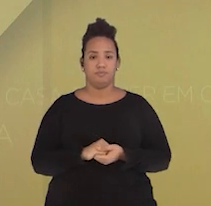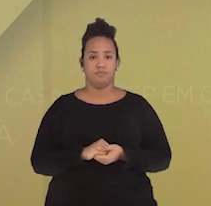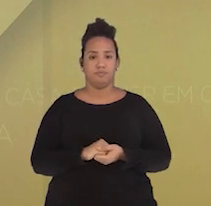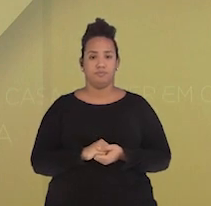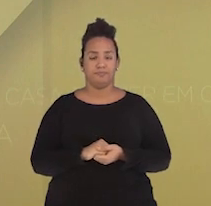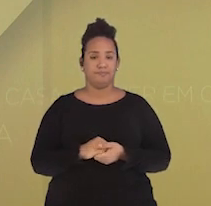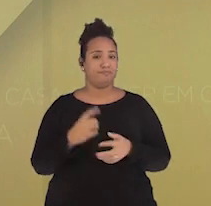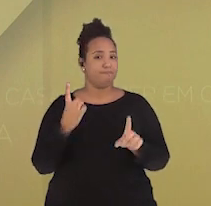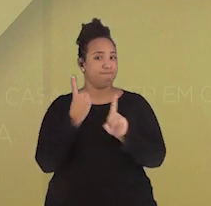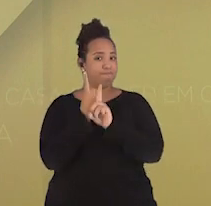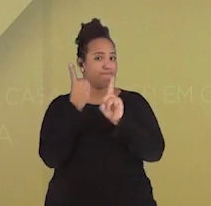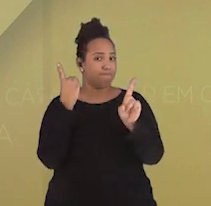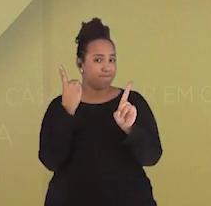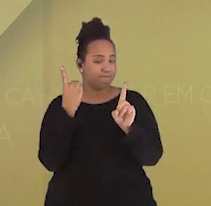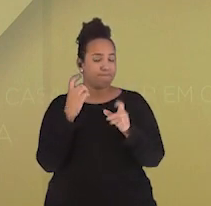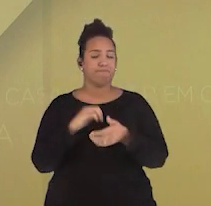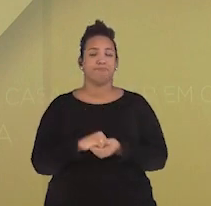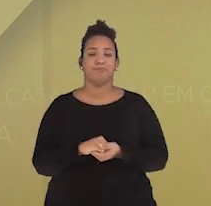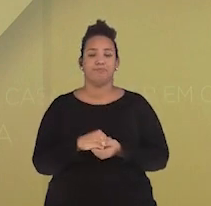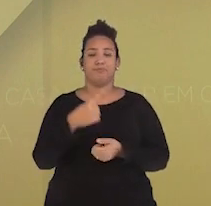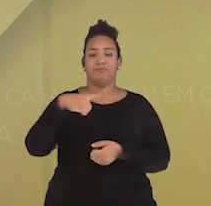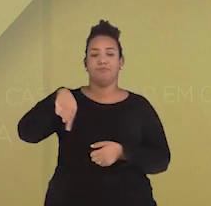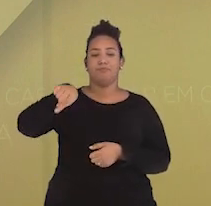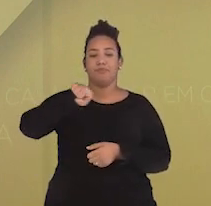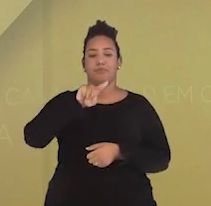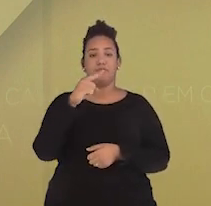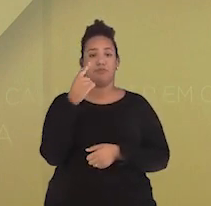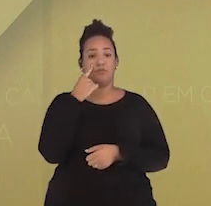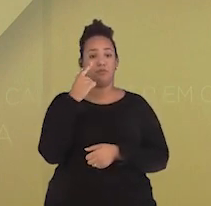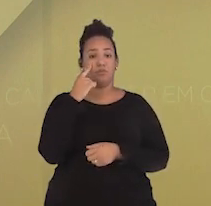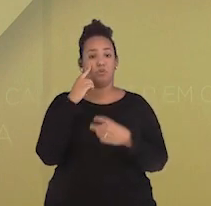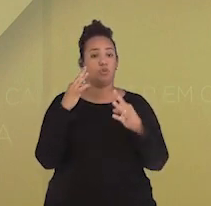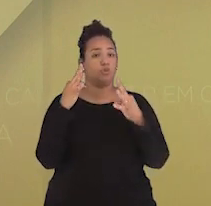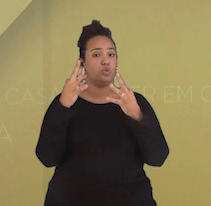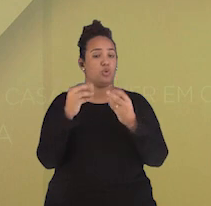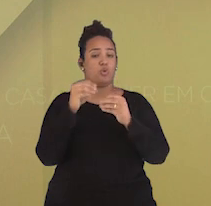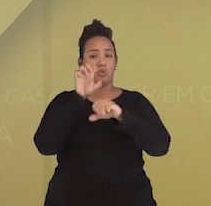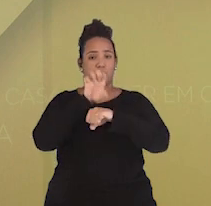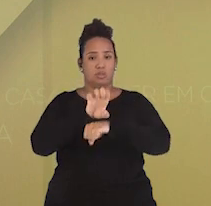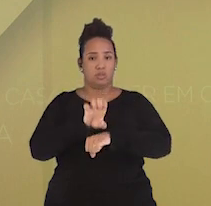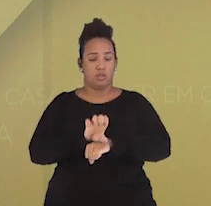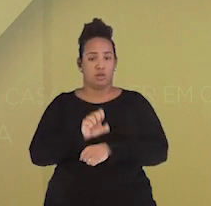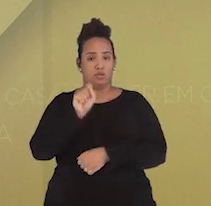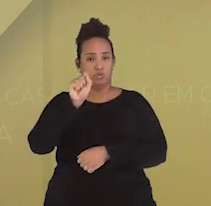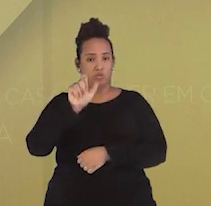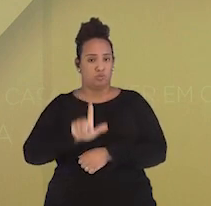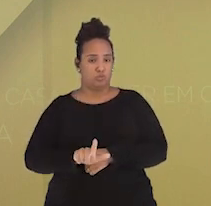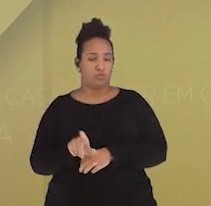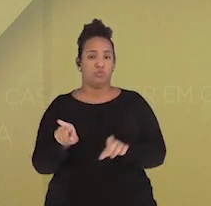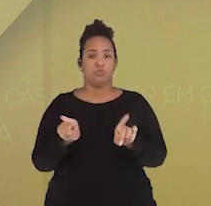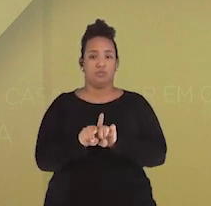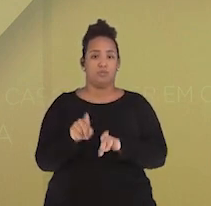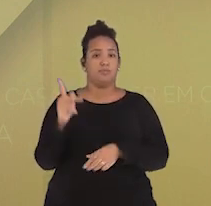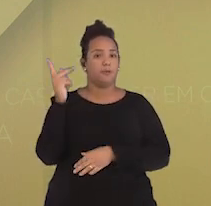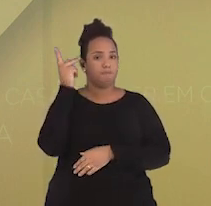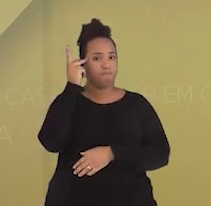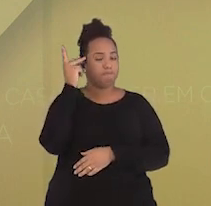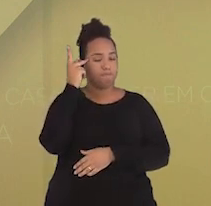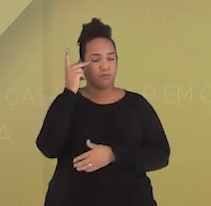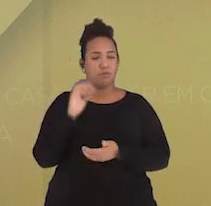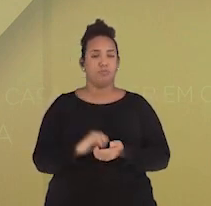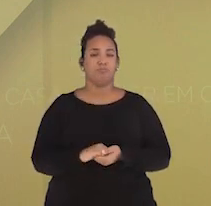Achou? Vemos todos os estados da região sul e também de São Paulo, né? Por